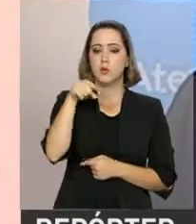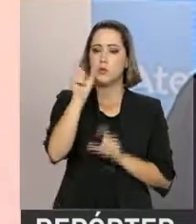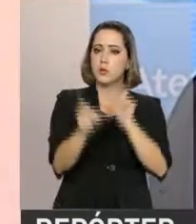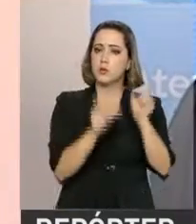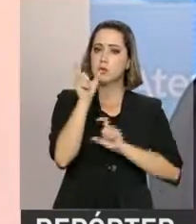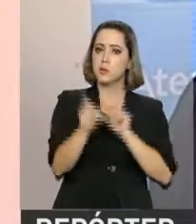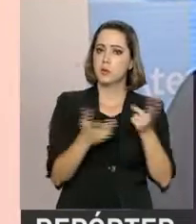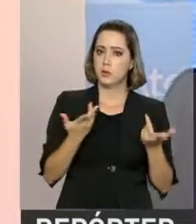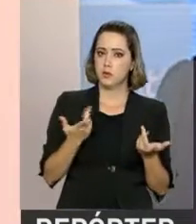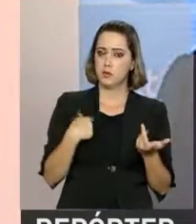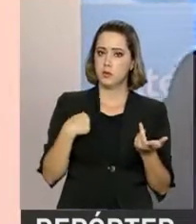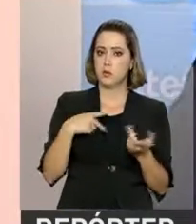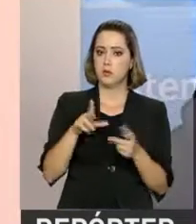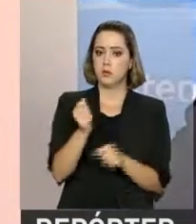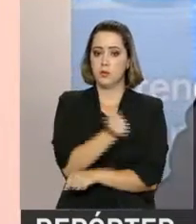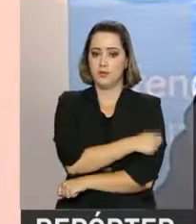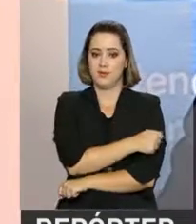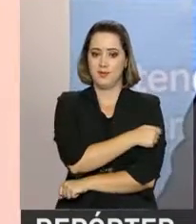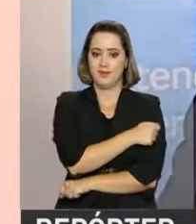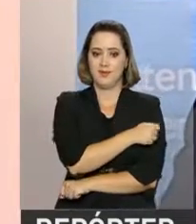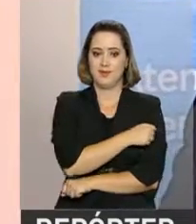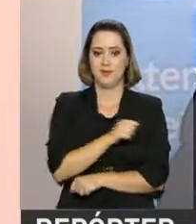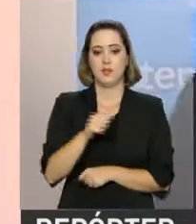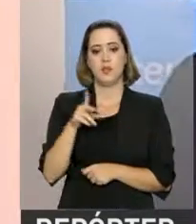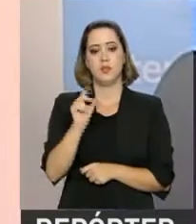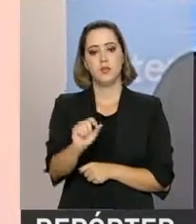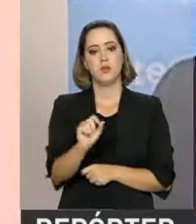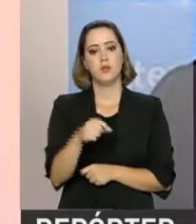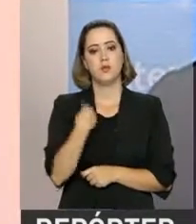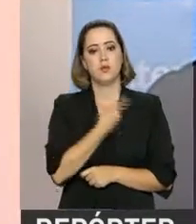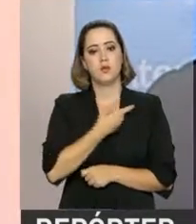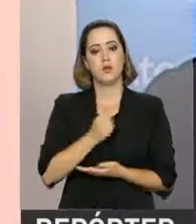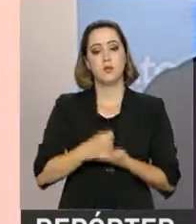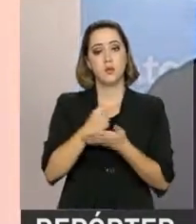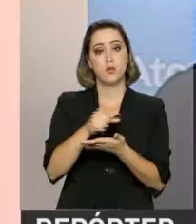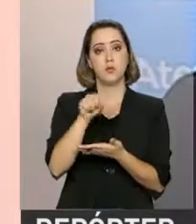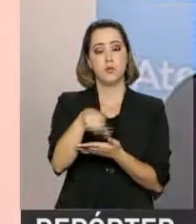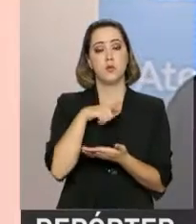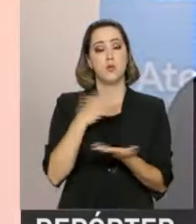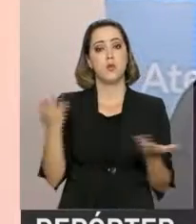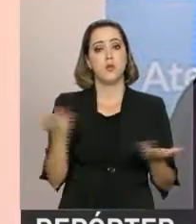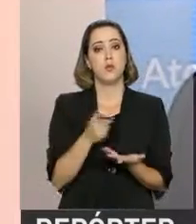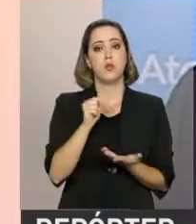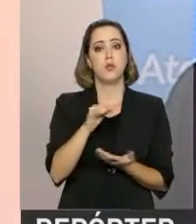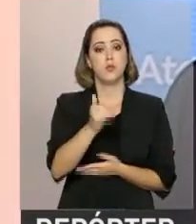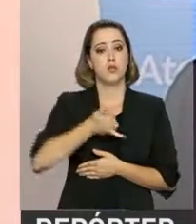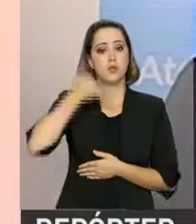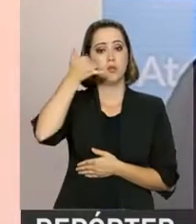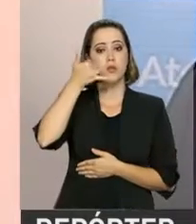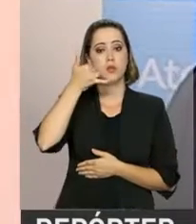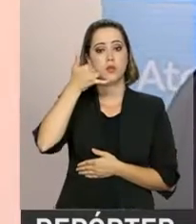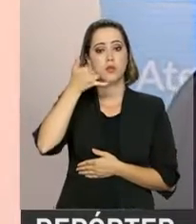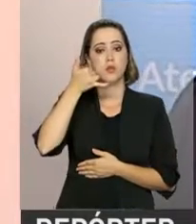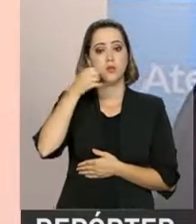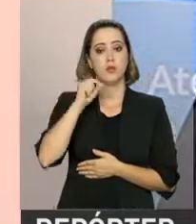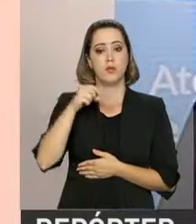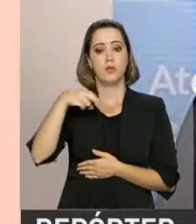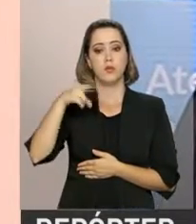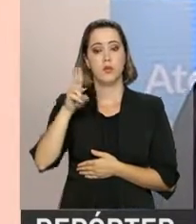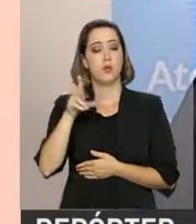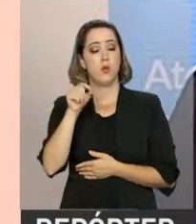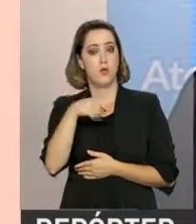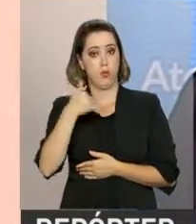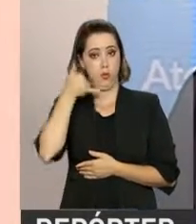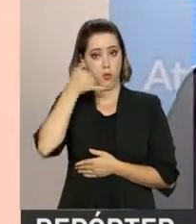pessoas, para os alunos aqui do Centro Universitário, nós estamos colocando à disposição agora o telefone aqui da nossa unidade